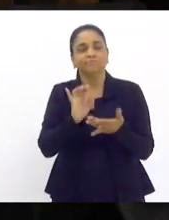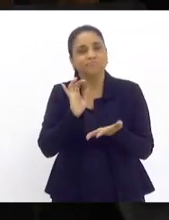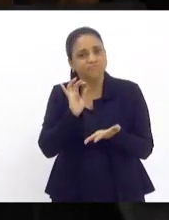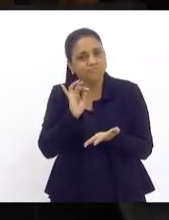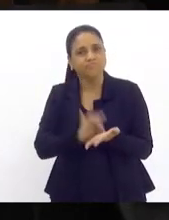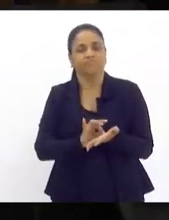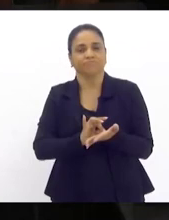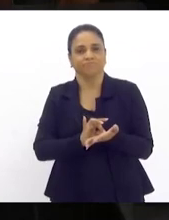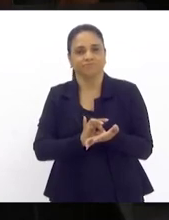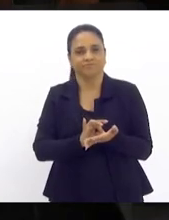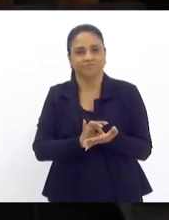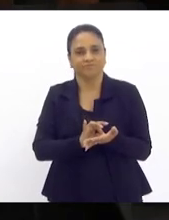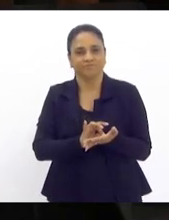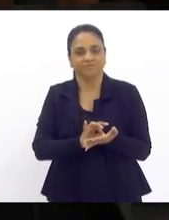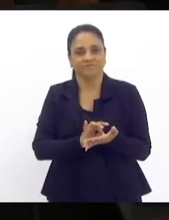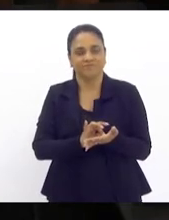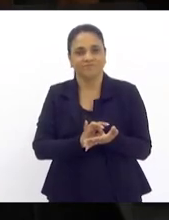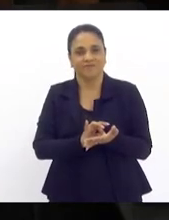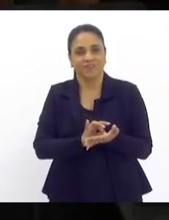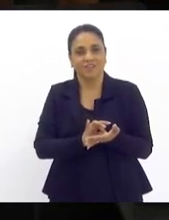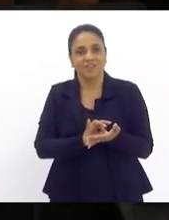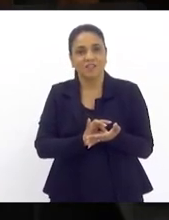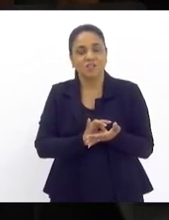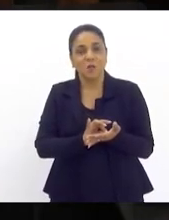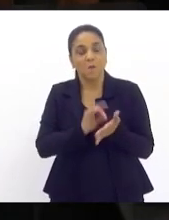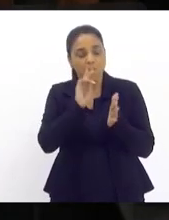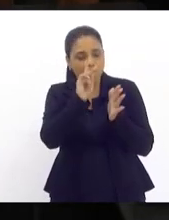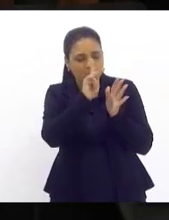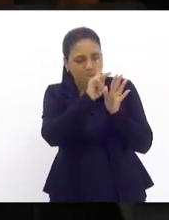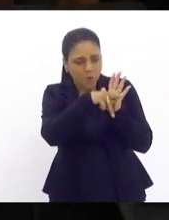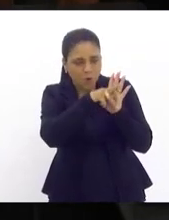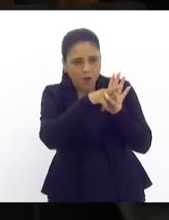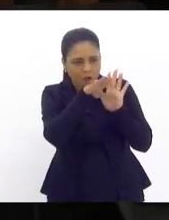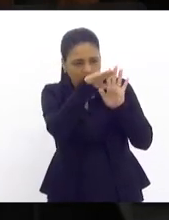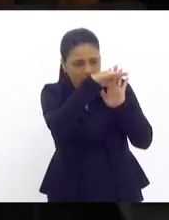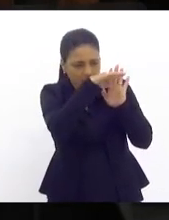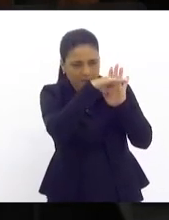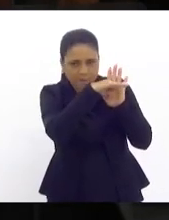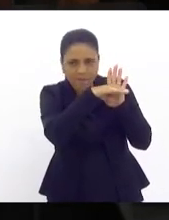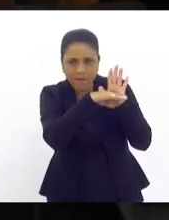exatamente fazer programas